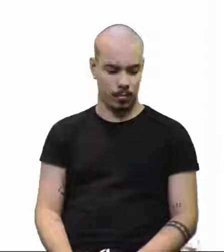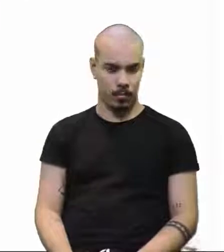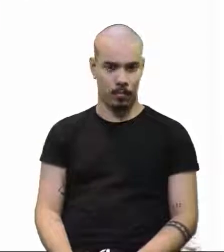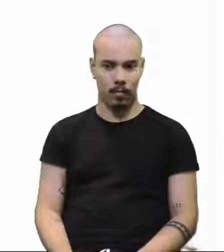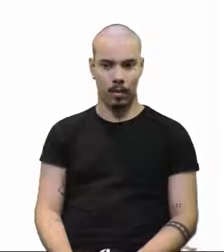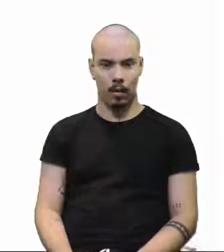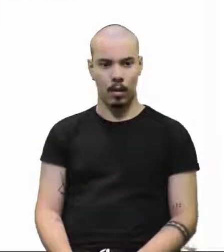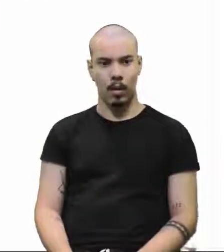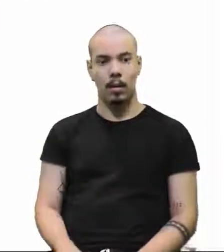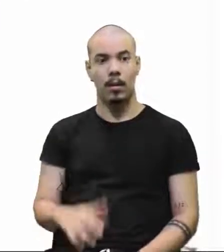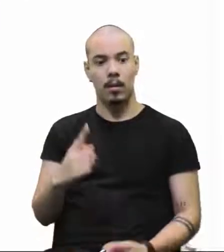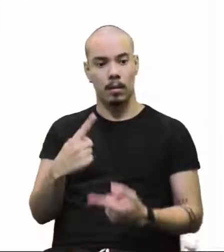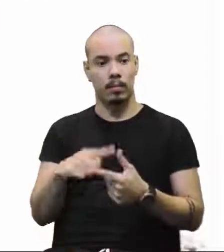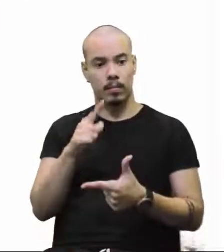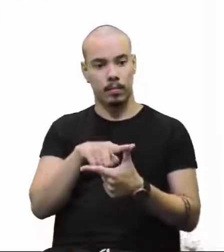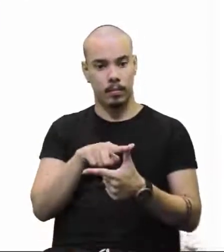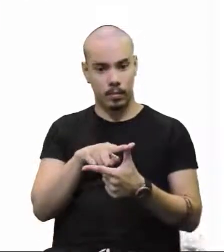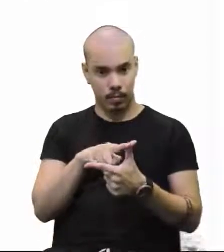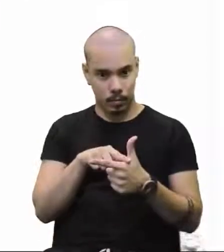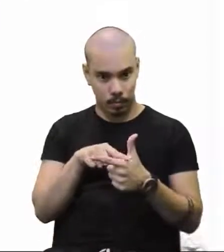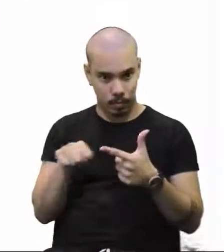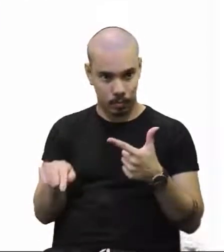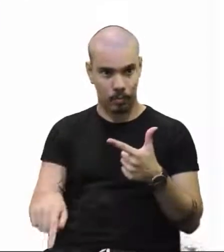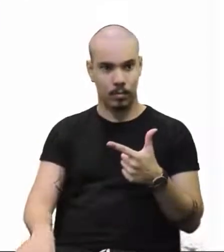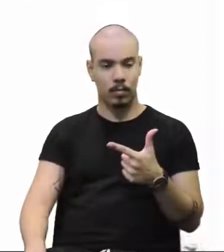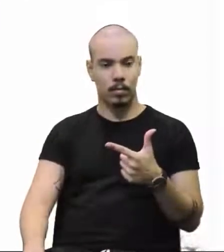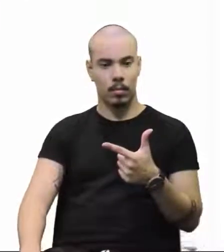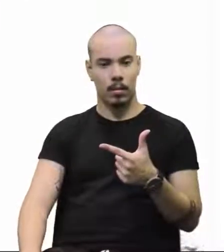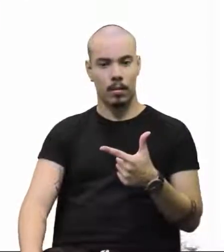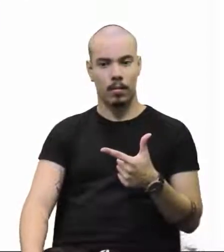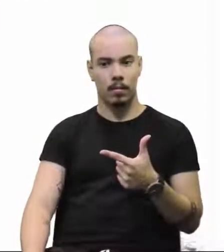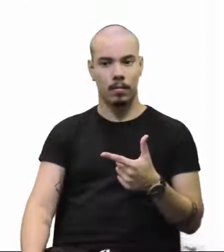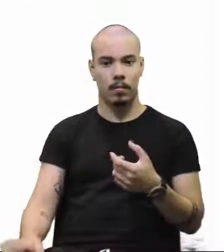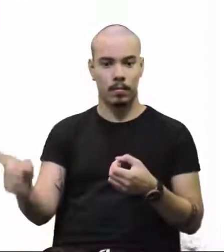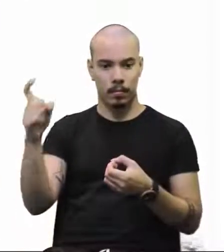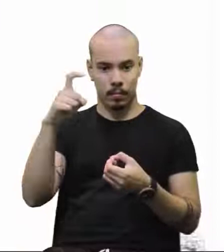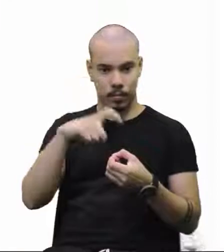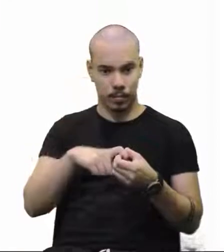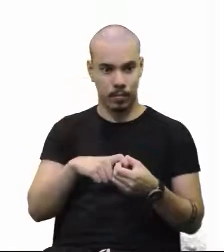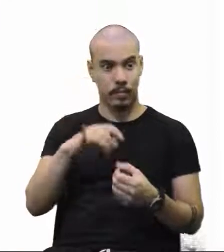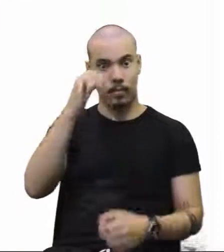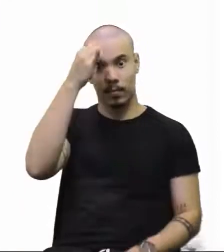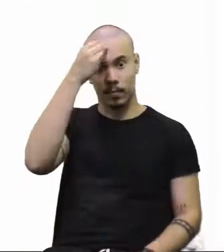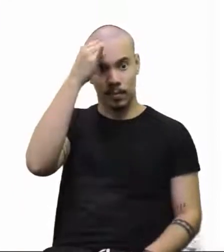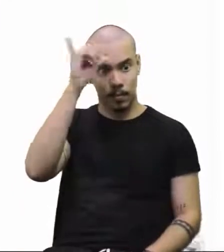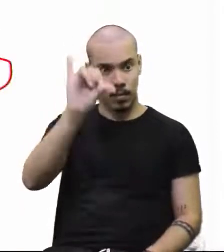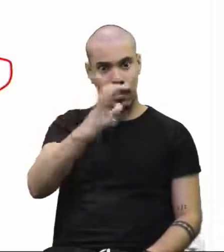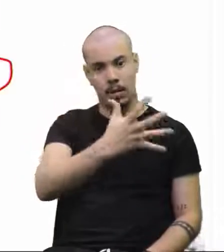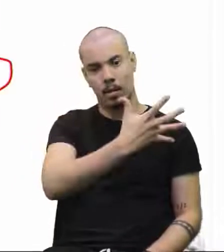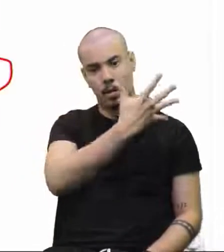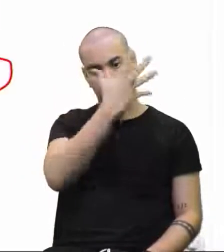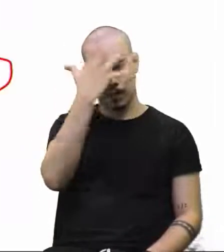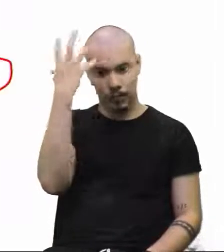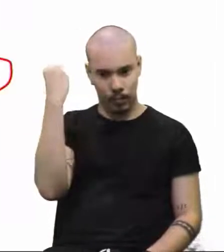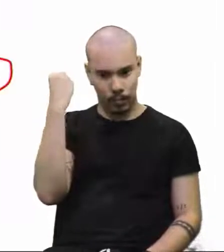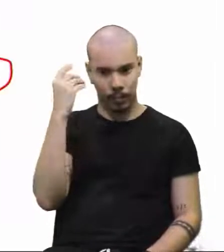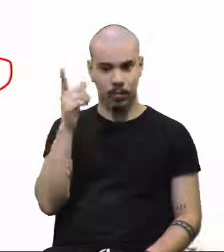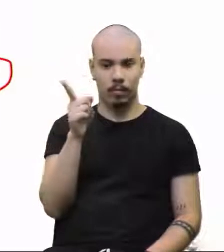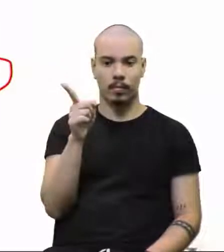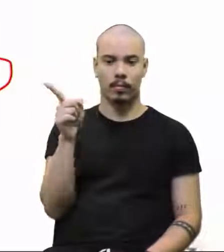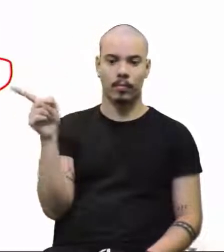Justamente, que divide por 3,6, né? Voltando aqui de novo, só para não esquecer. Aqui está